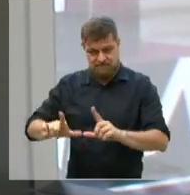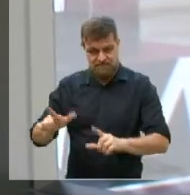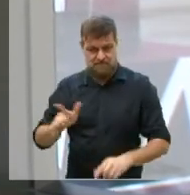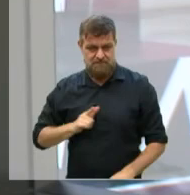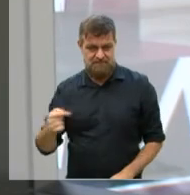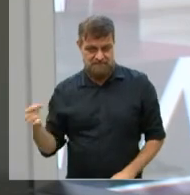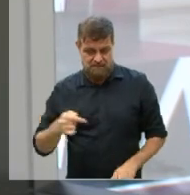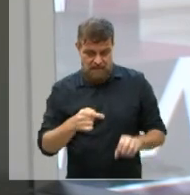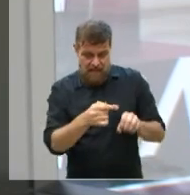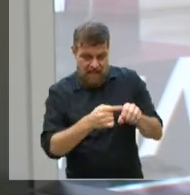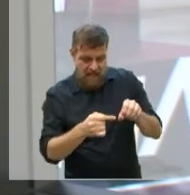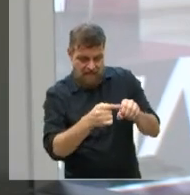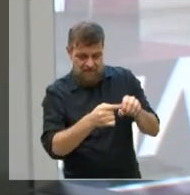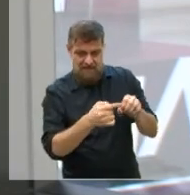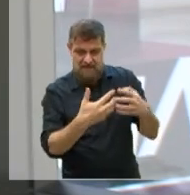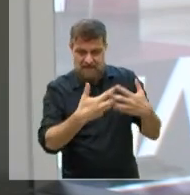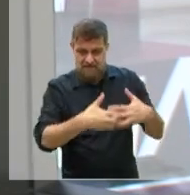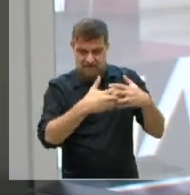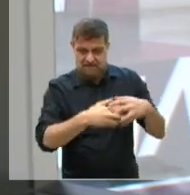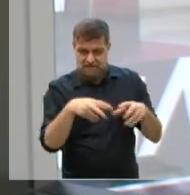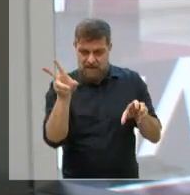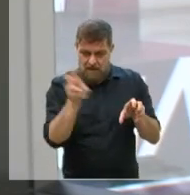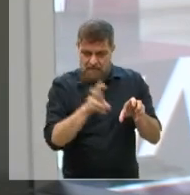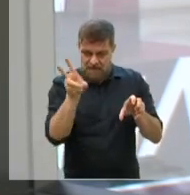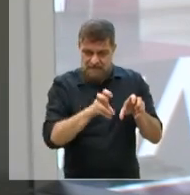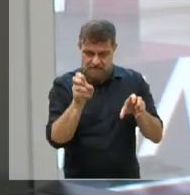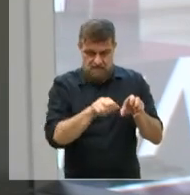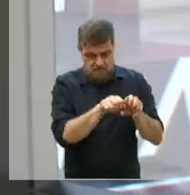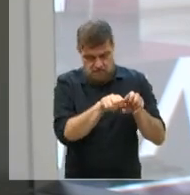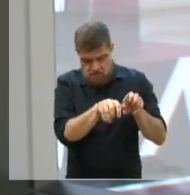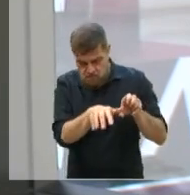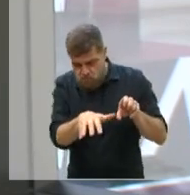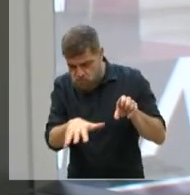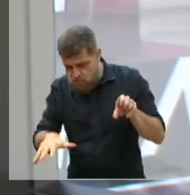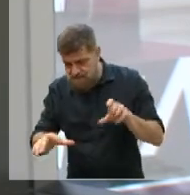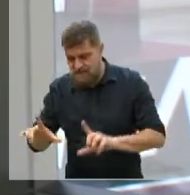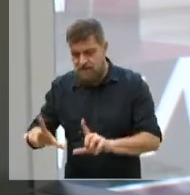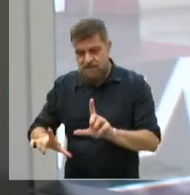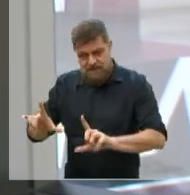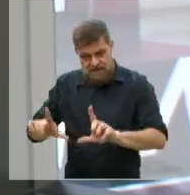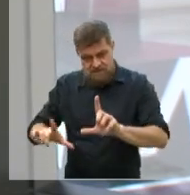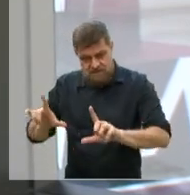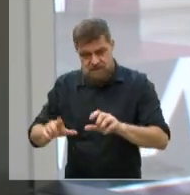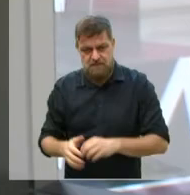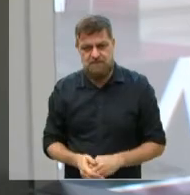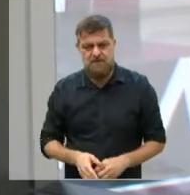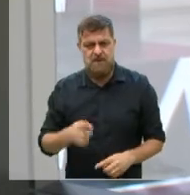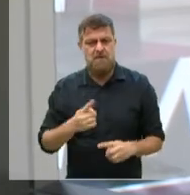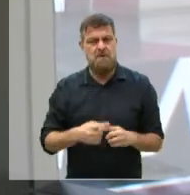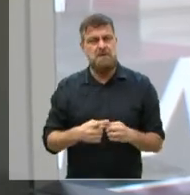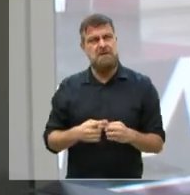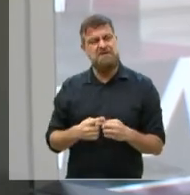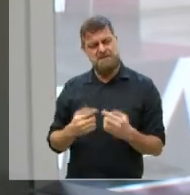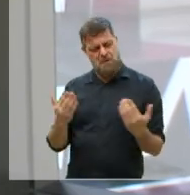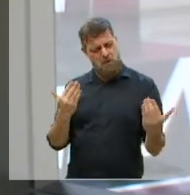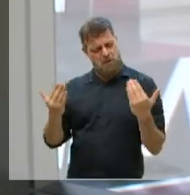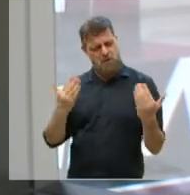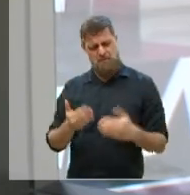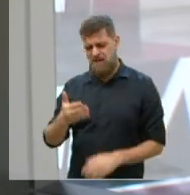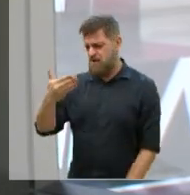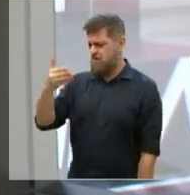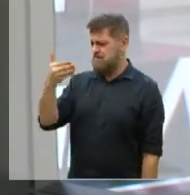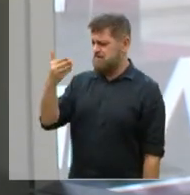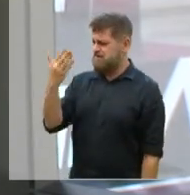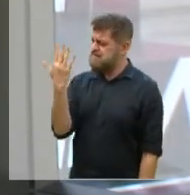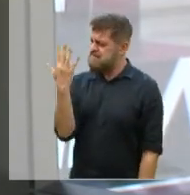tem um equipamento que recebe esse sinal e manda para sua televisão. Então é assim que funciona. E por que tem tudo a ver com espelho de maquiagem? Porque